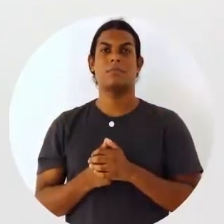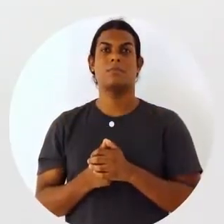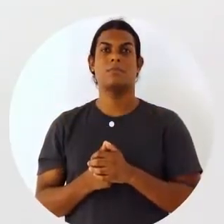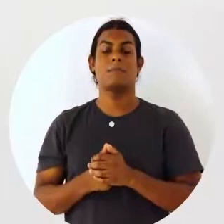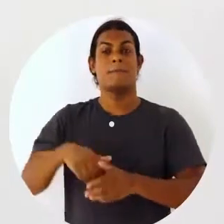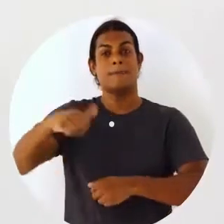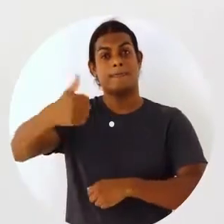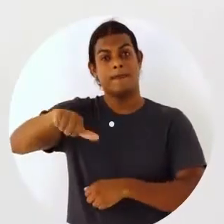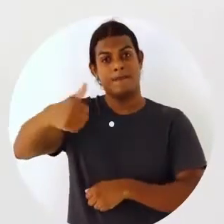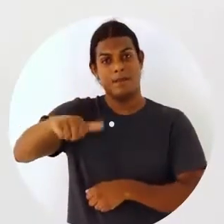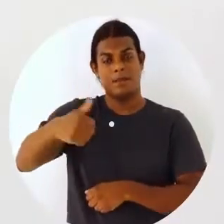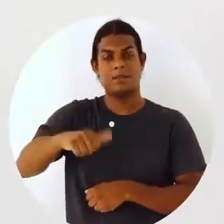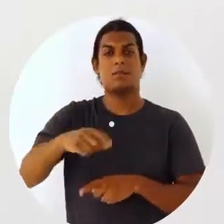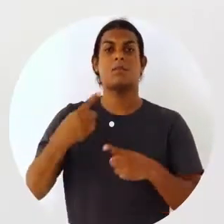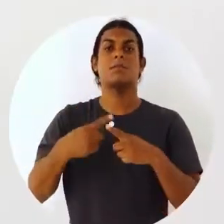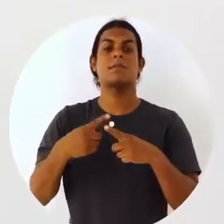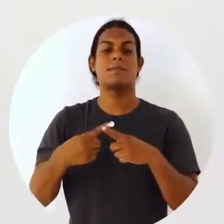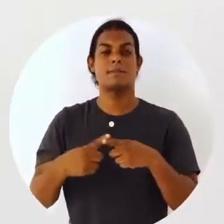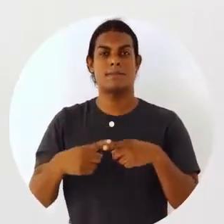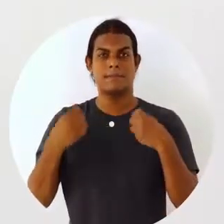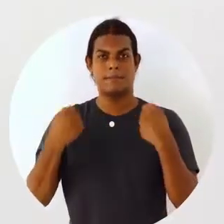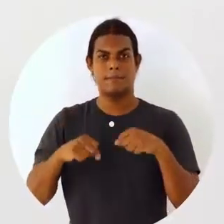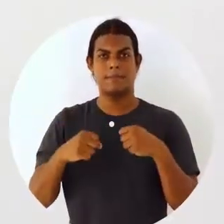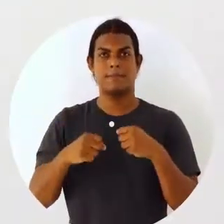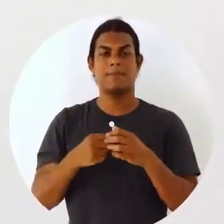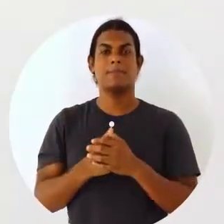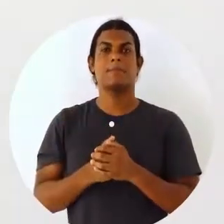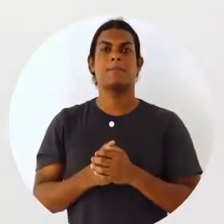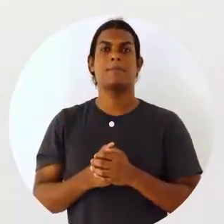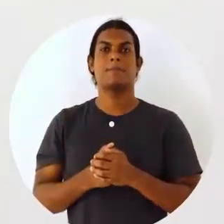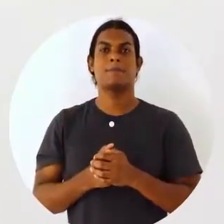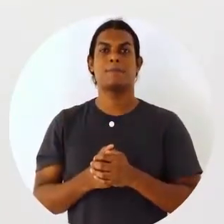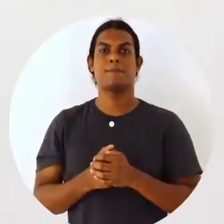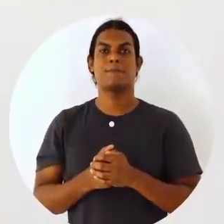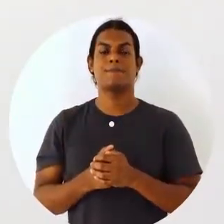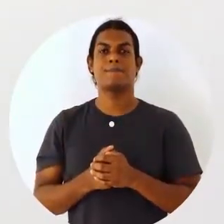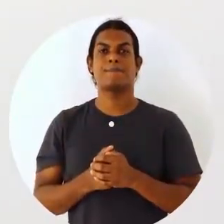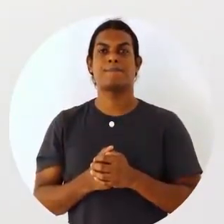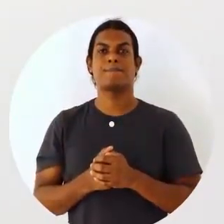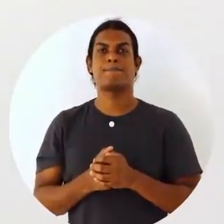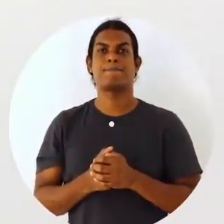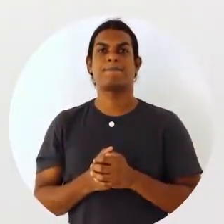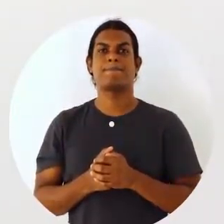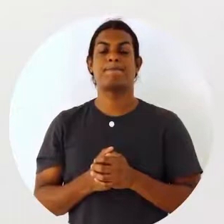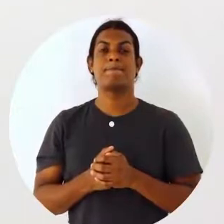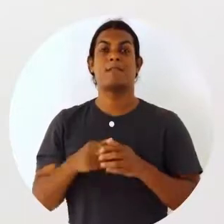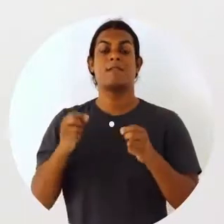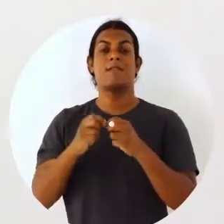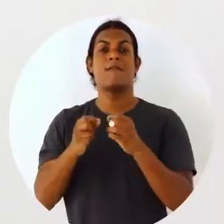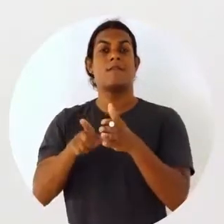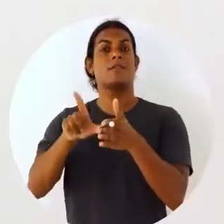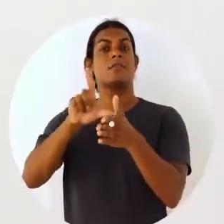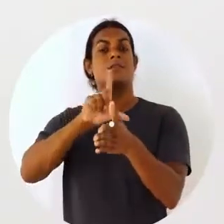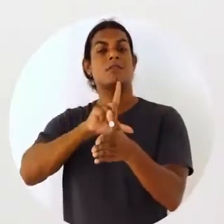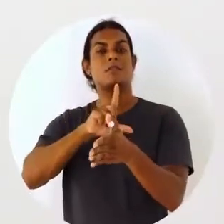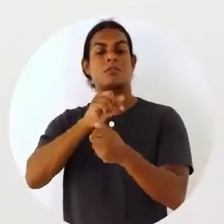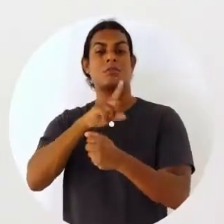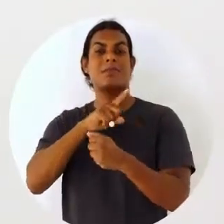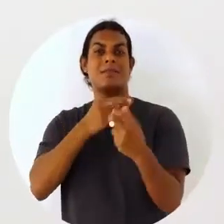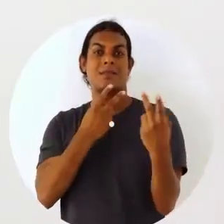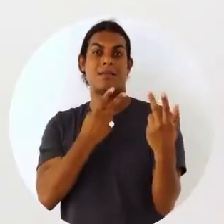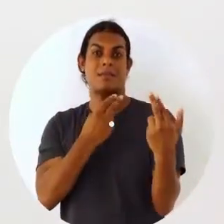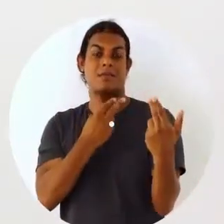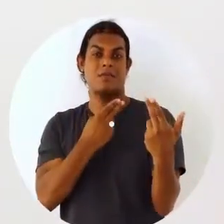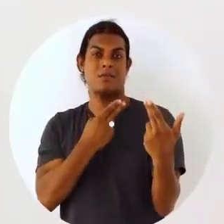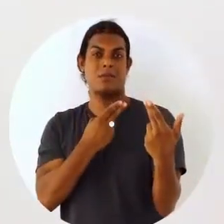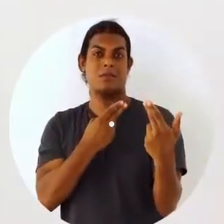feito de acordo com características prévias, com regras prévias, para que se possa garantir a igualdade na